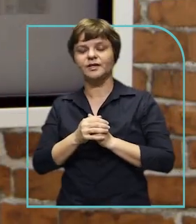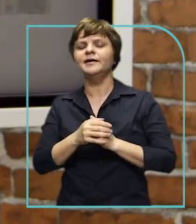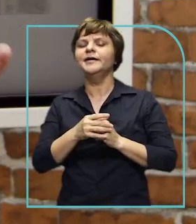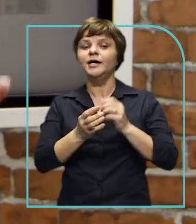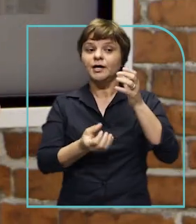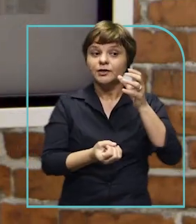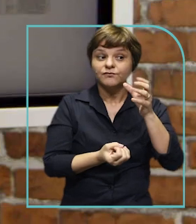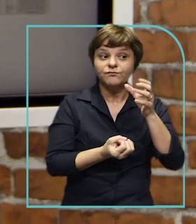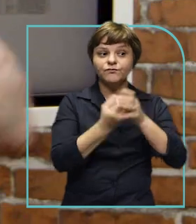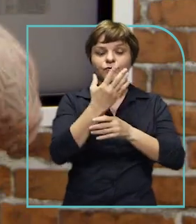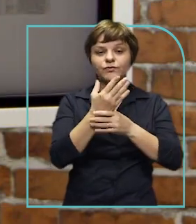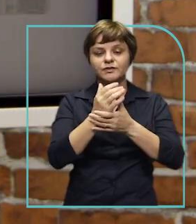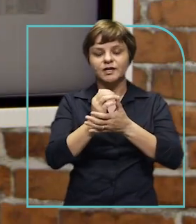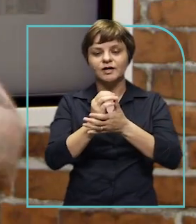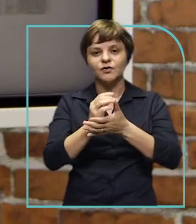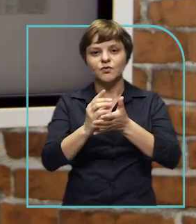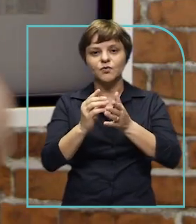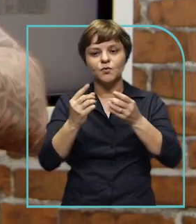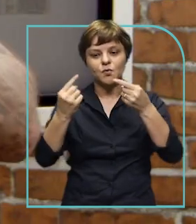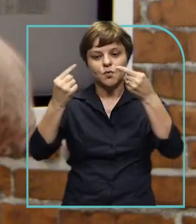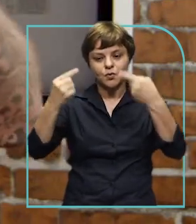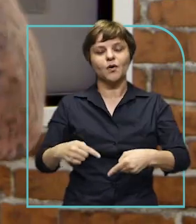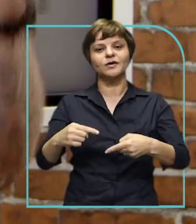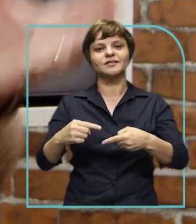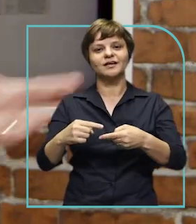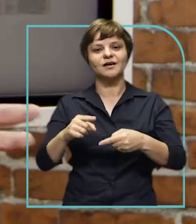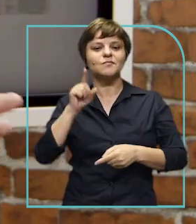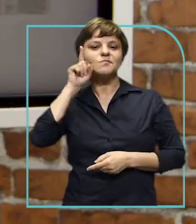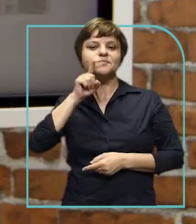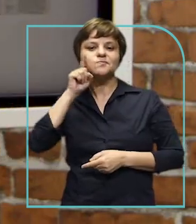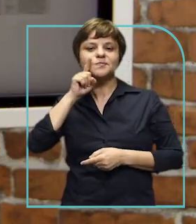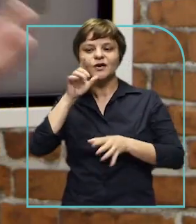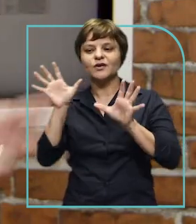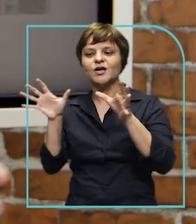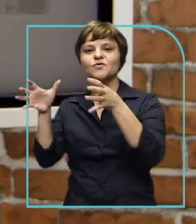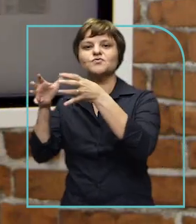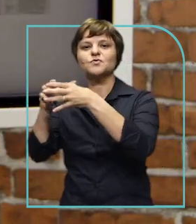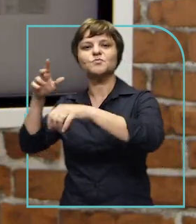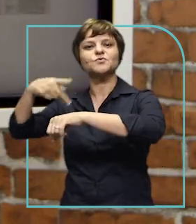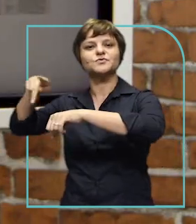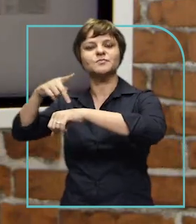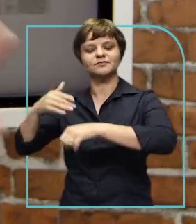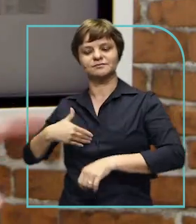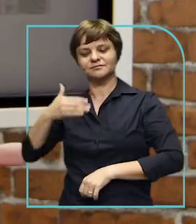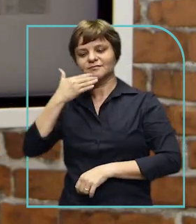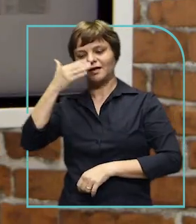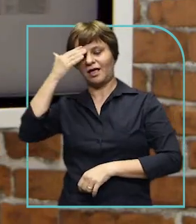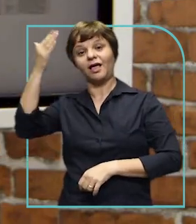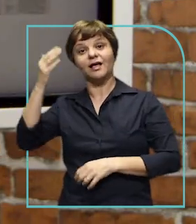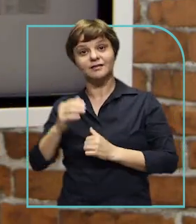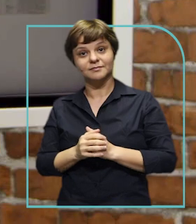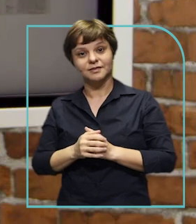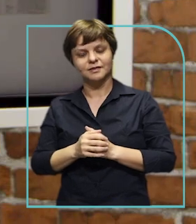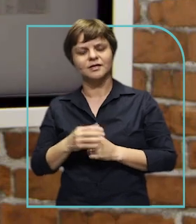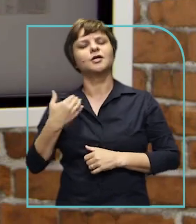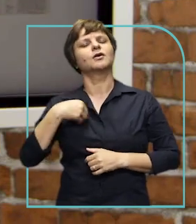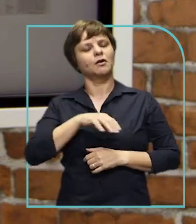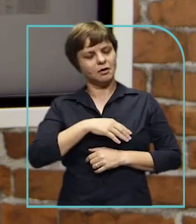um inimigo, ele criou um inimigo. Fala, o inimigo dos Estados Unidos é o mundo árabe. Nós sabemos que